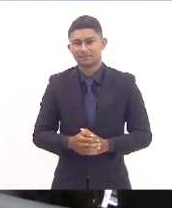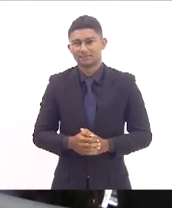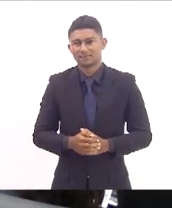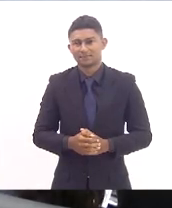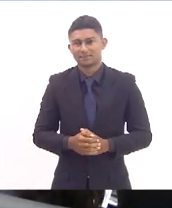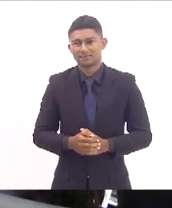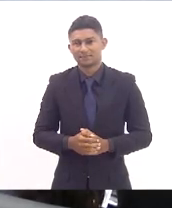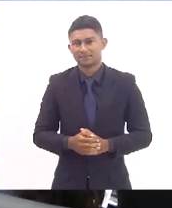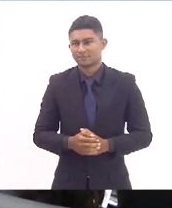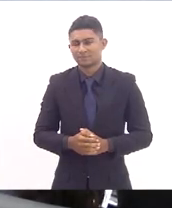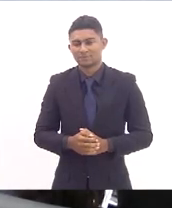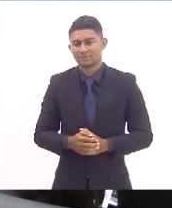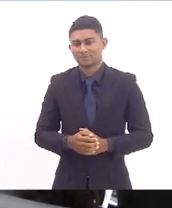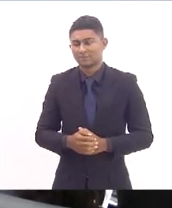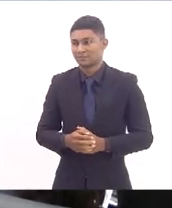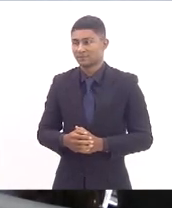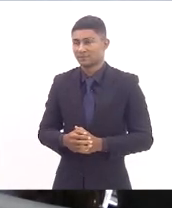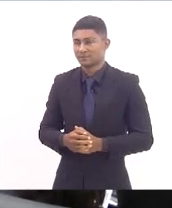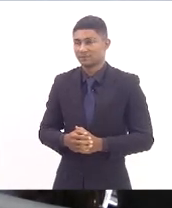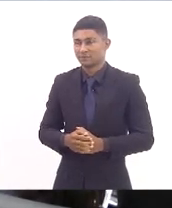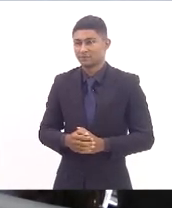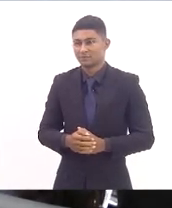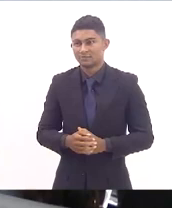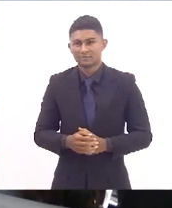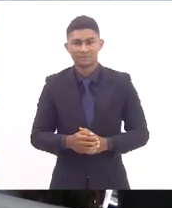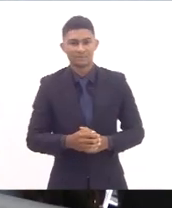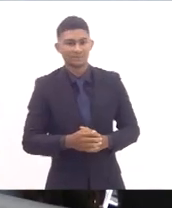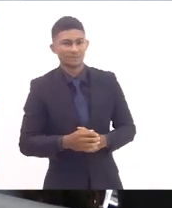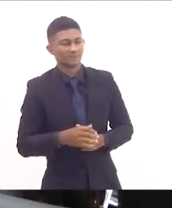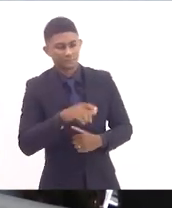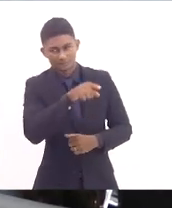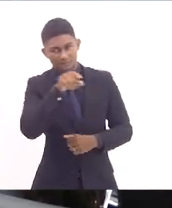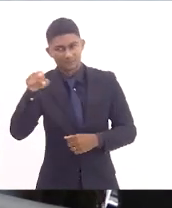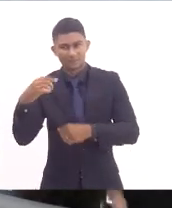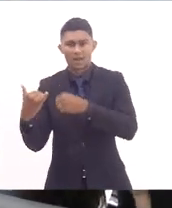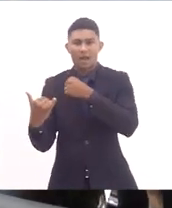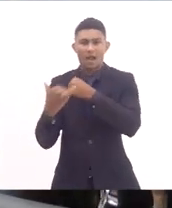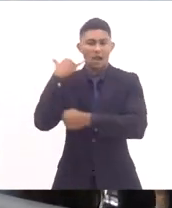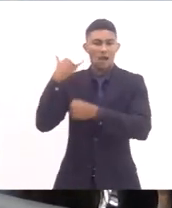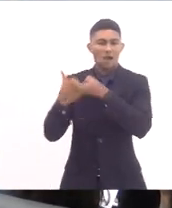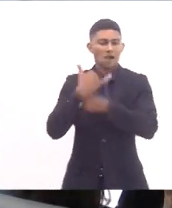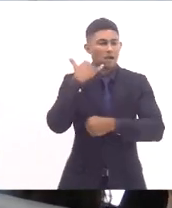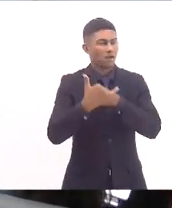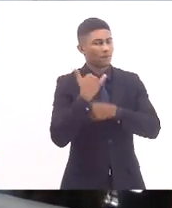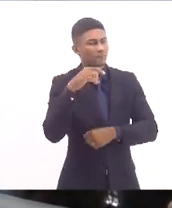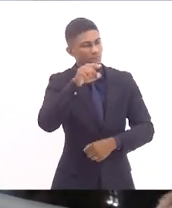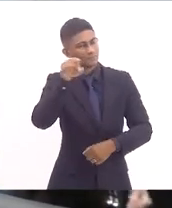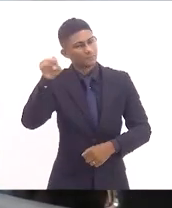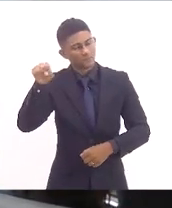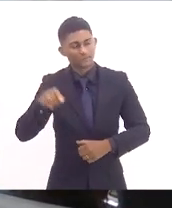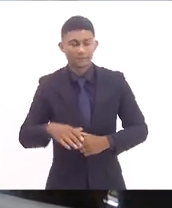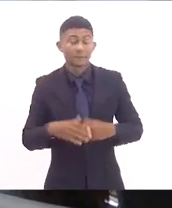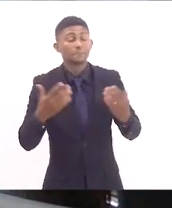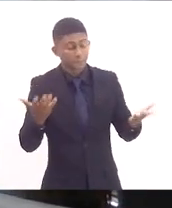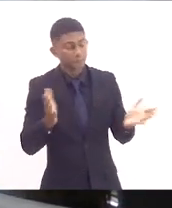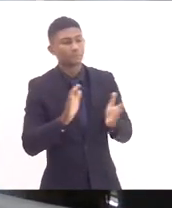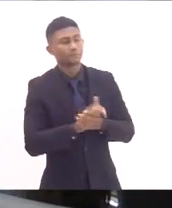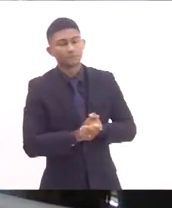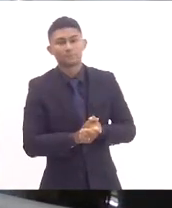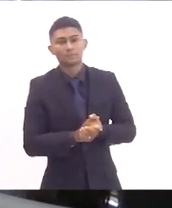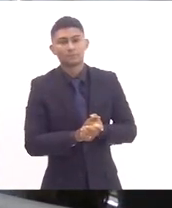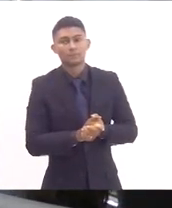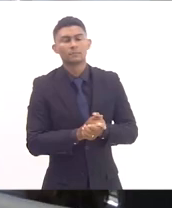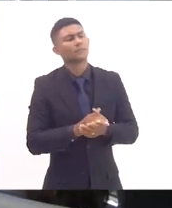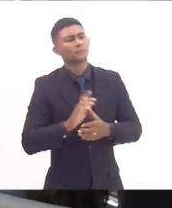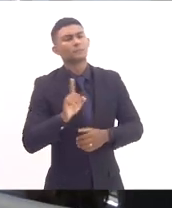e não pode ligar de novo eu vou aí forte mas eu aceito porque eu sou tá aí no controle aqui presente nós temos tem